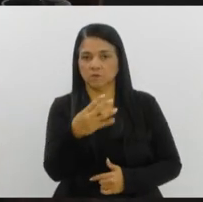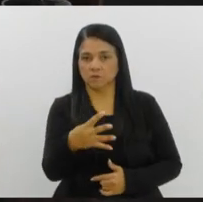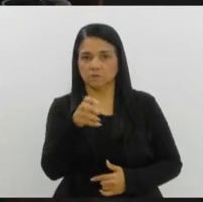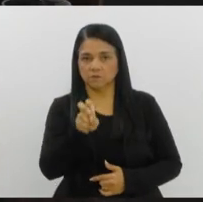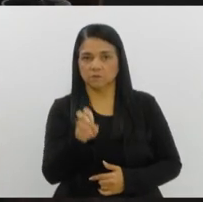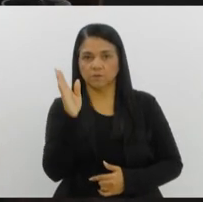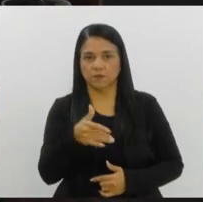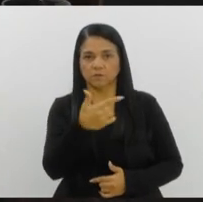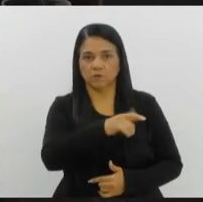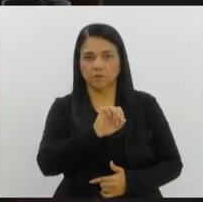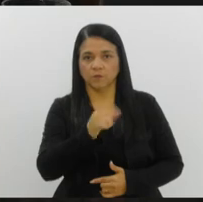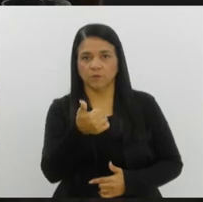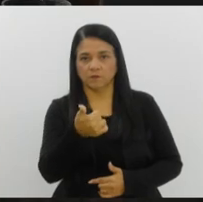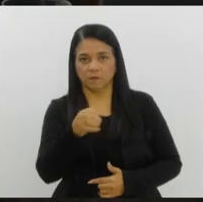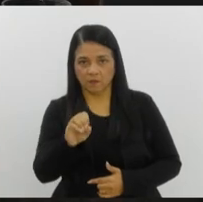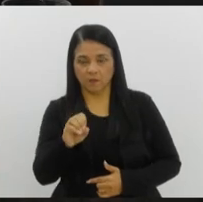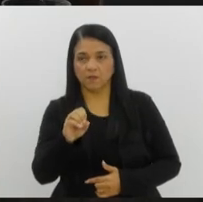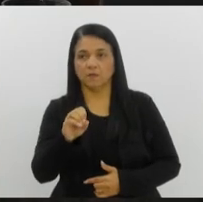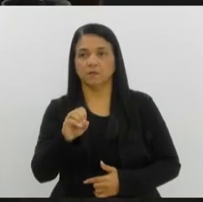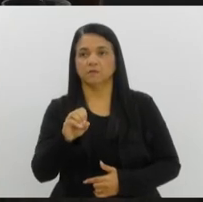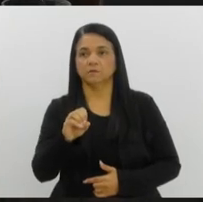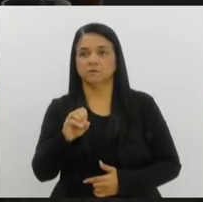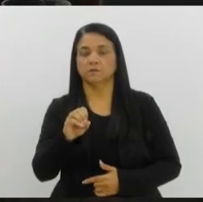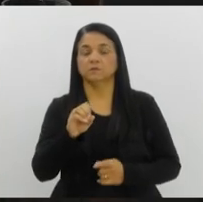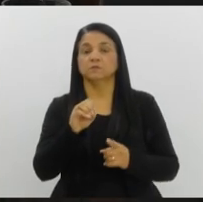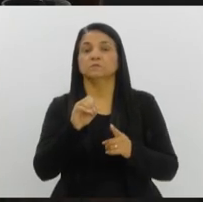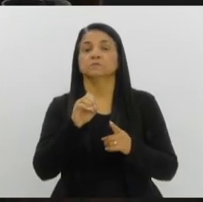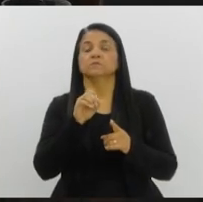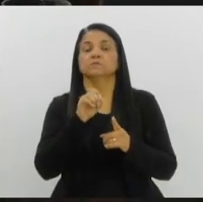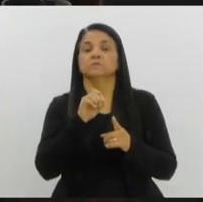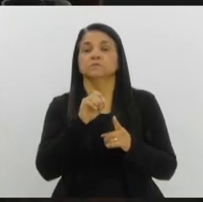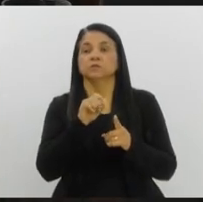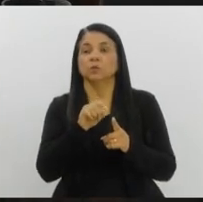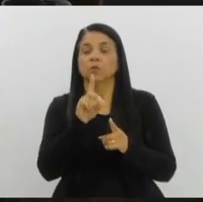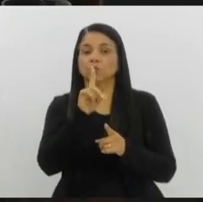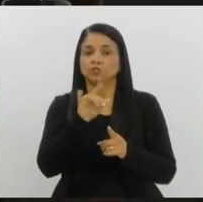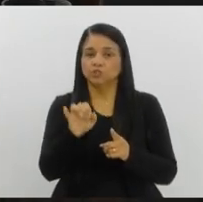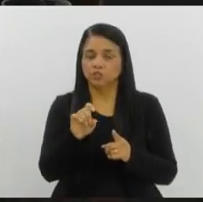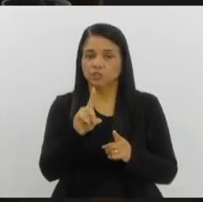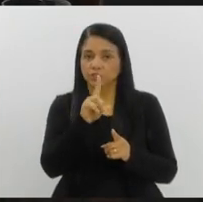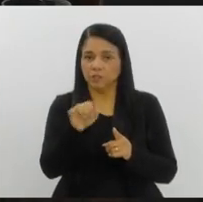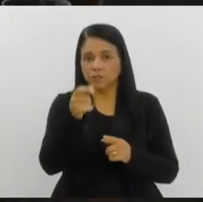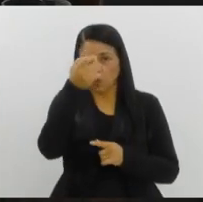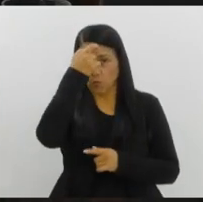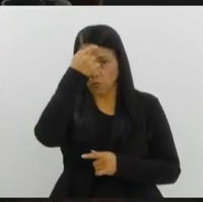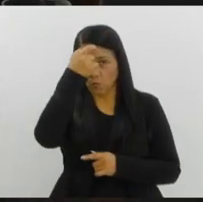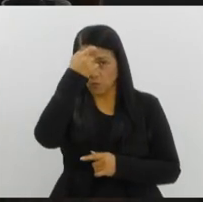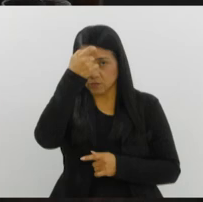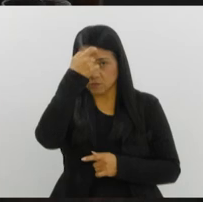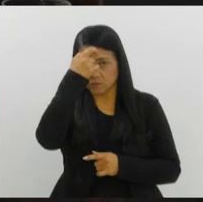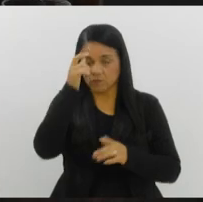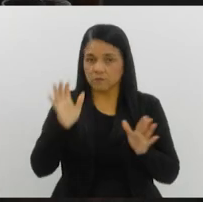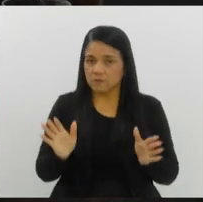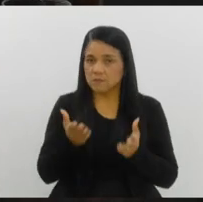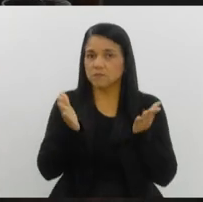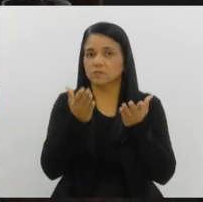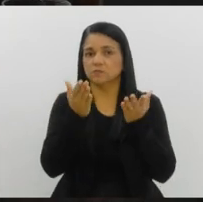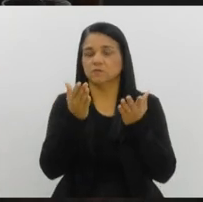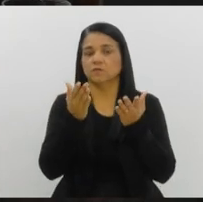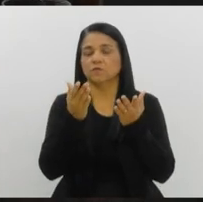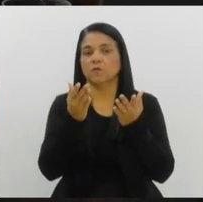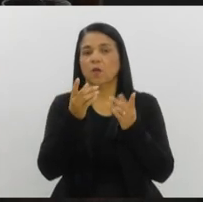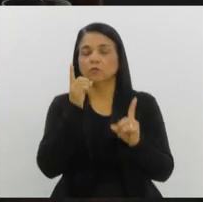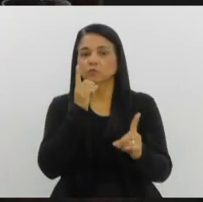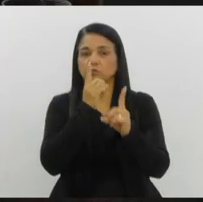5.645 de 2010, para incluir no calendário oficial do Estado do Rio de Janeiro o dia da conscientização e incentivo ao